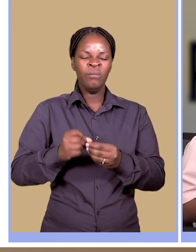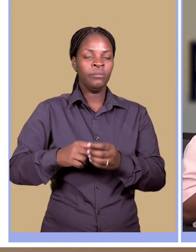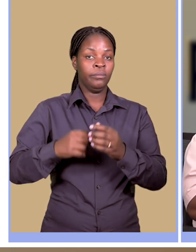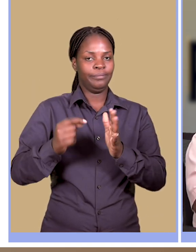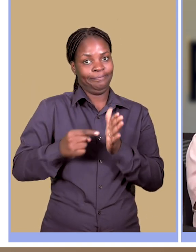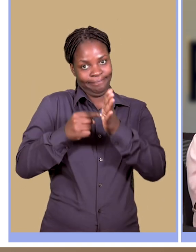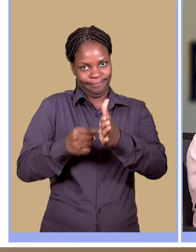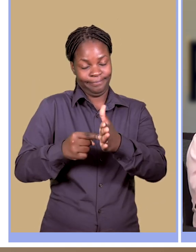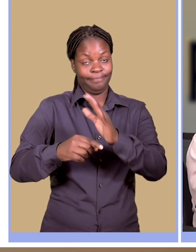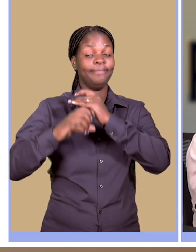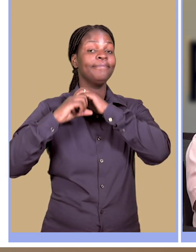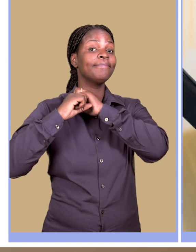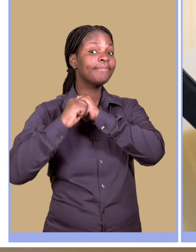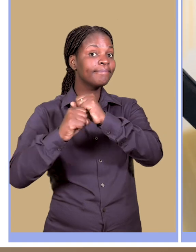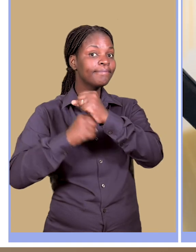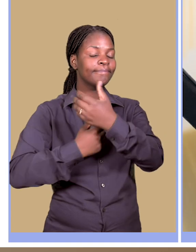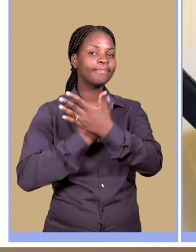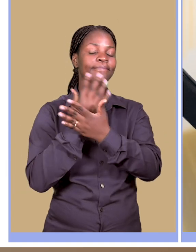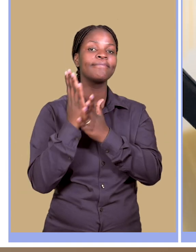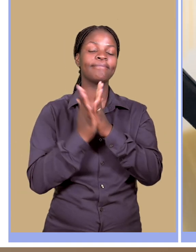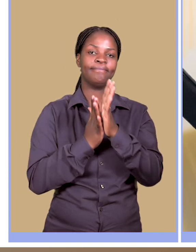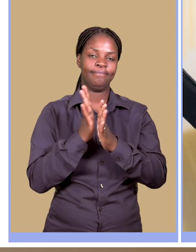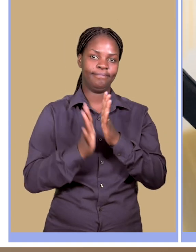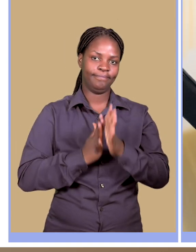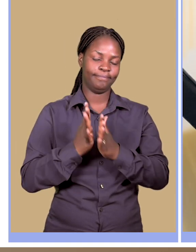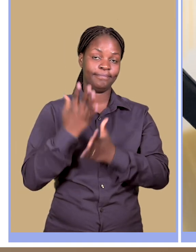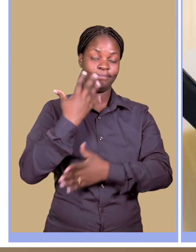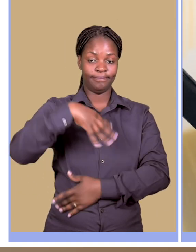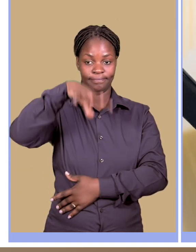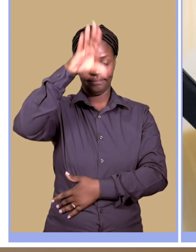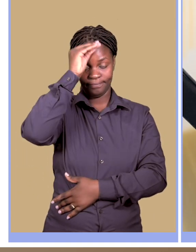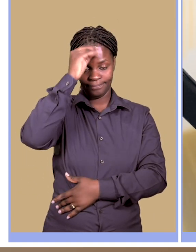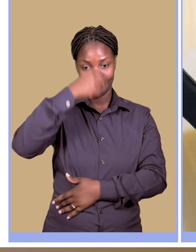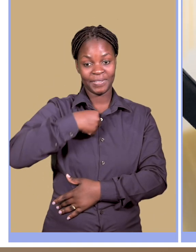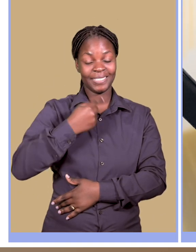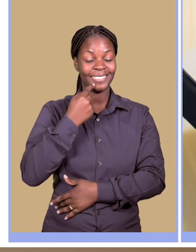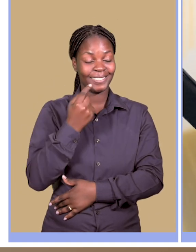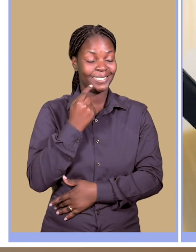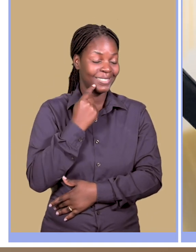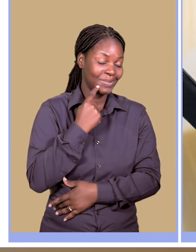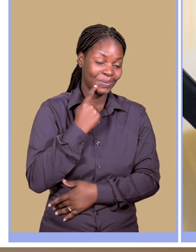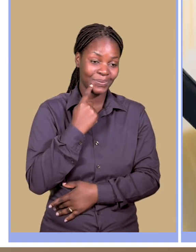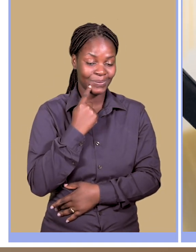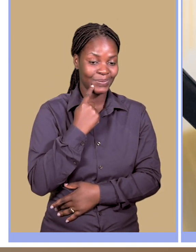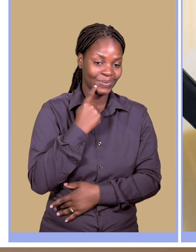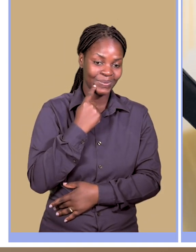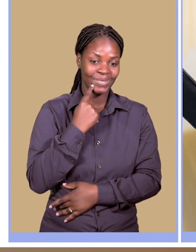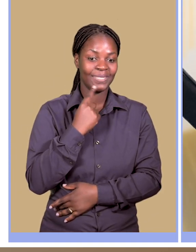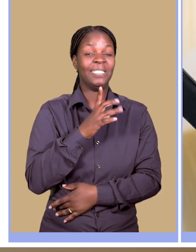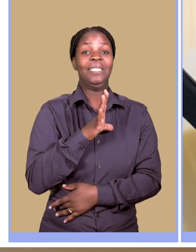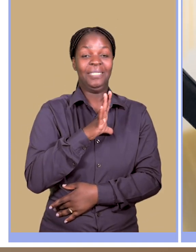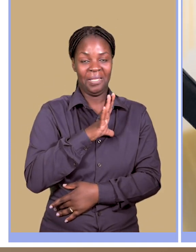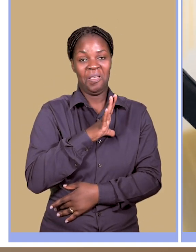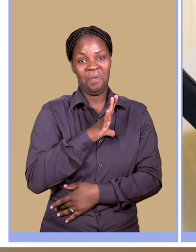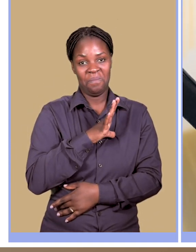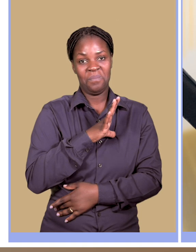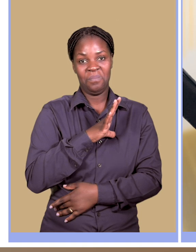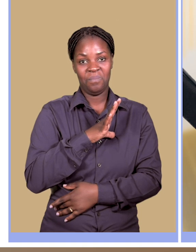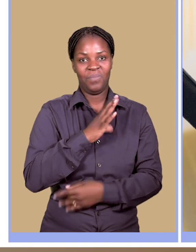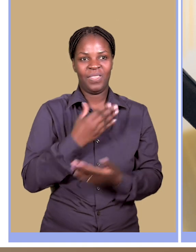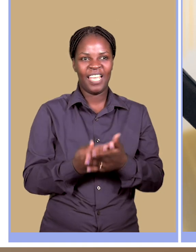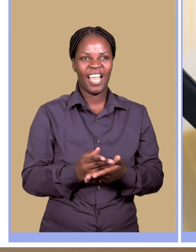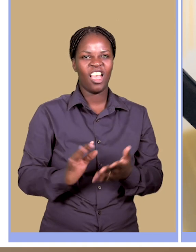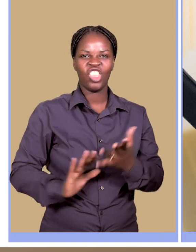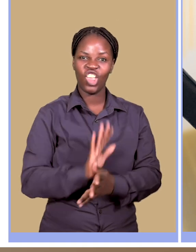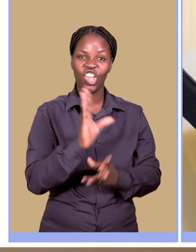obrigatório que tivéssemos a língua de sinais pelo menos no nível secundário? Eu disse, olha, tenho dúvidas que nós temos capacidade de